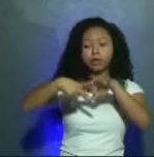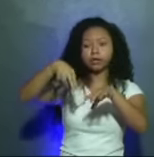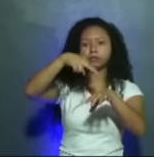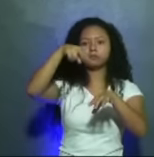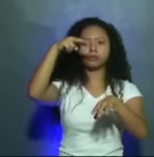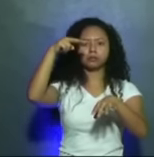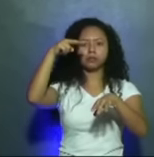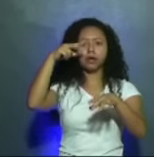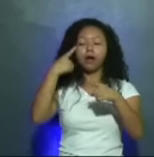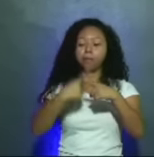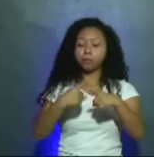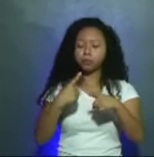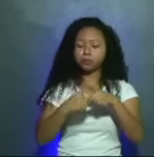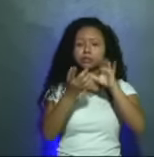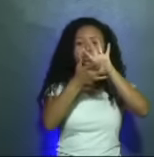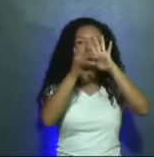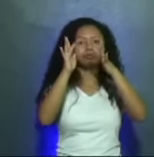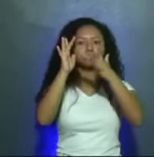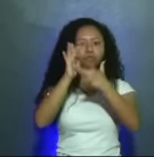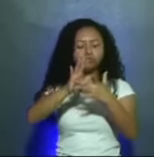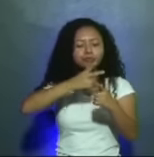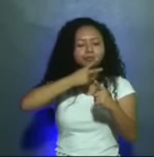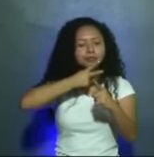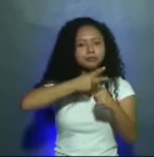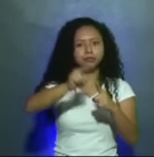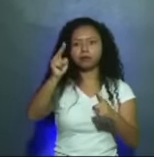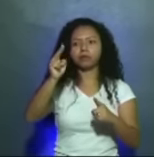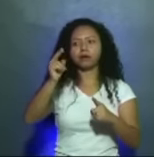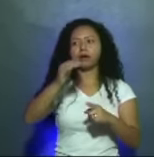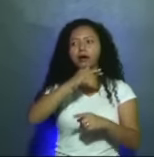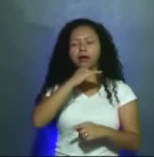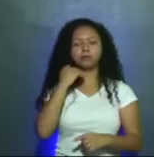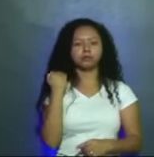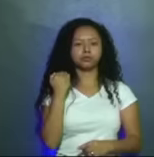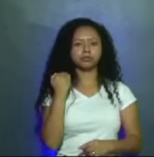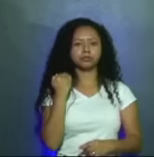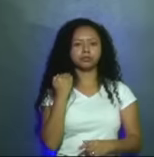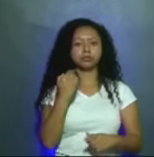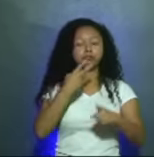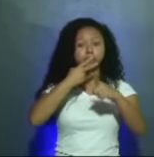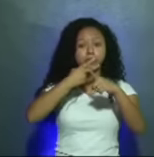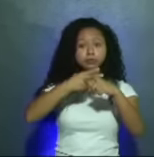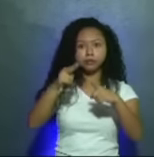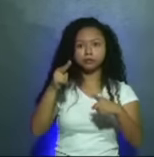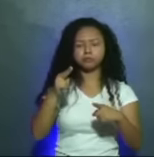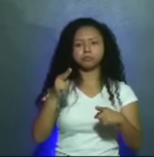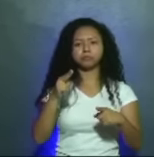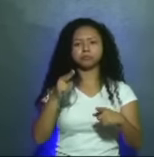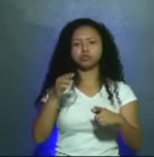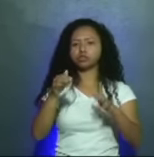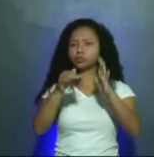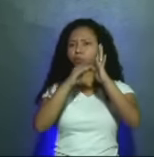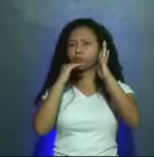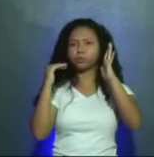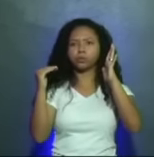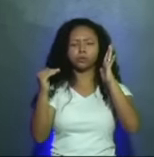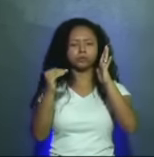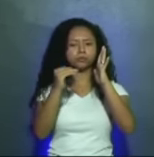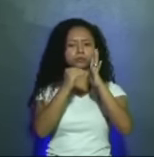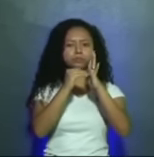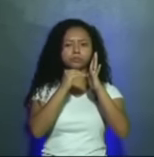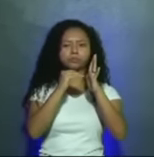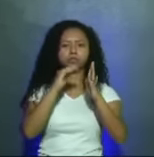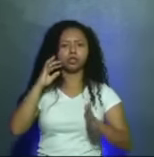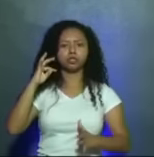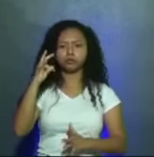vivo, ele venceu a morte, Ele venceu todos os efeitos do